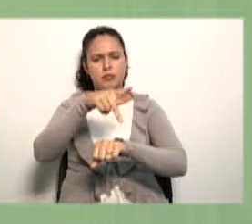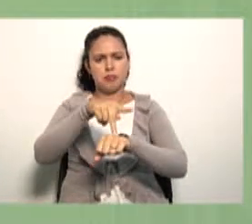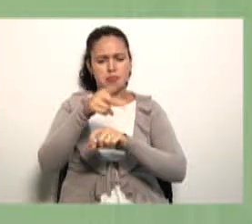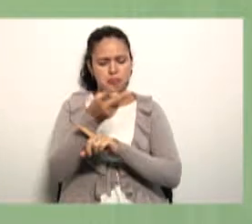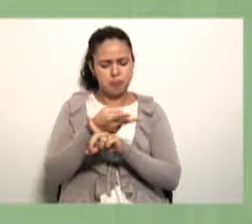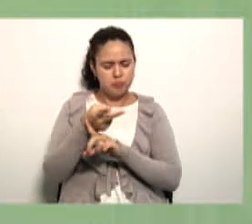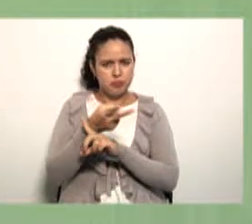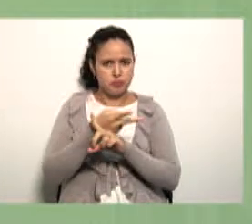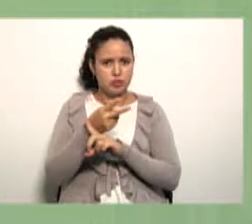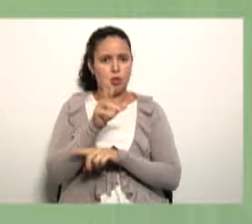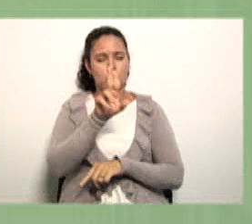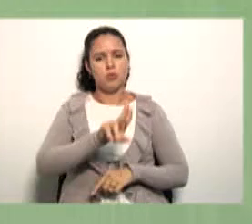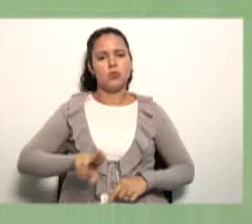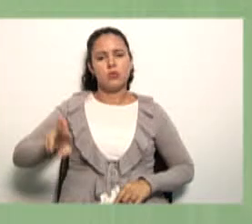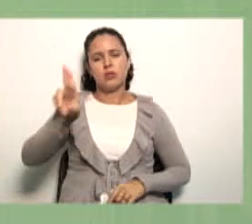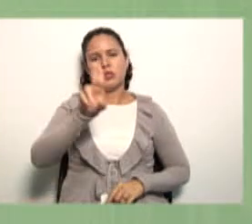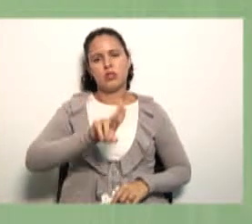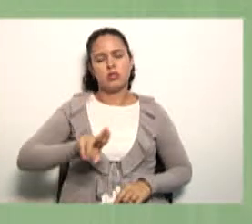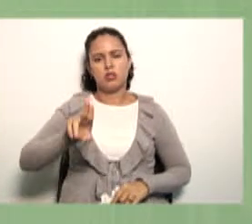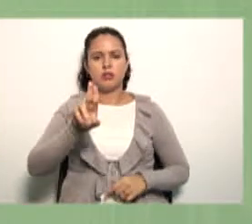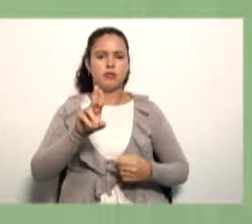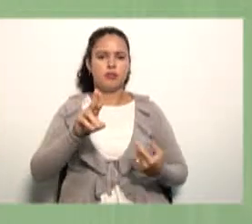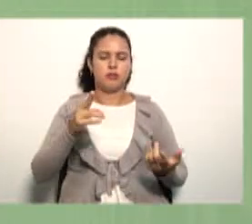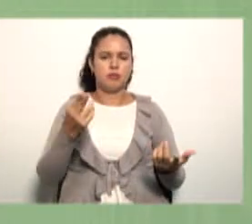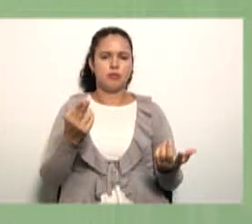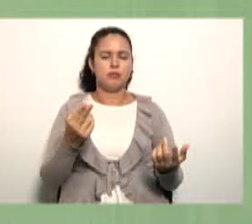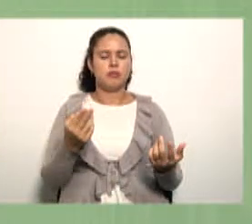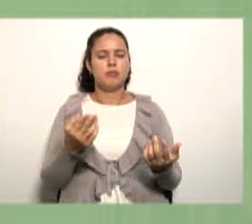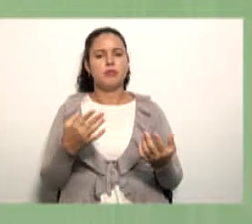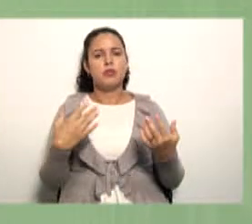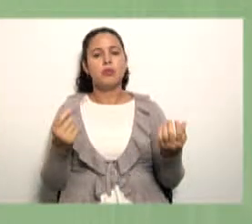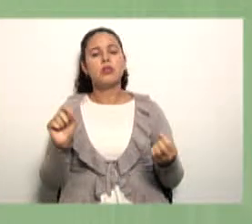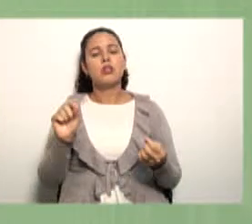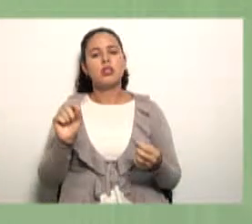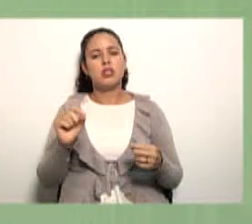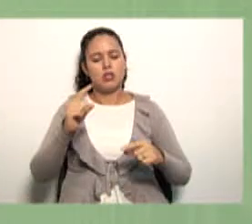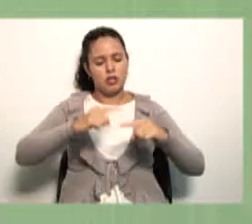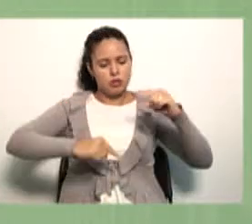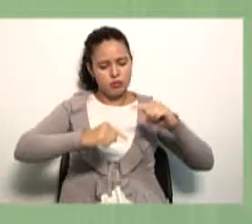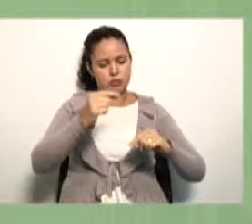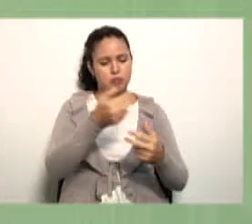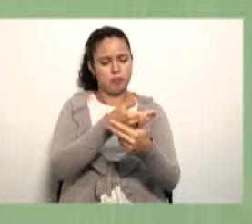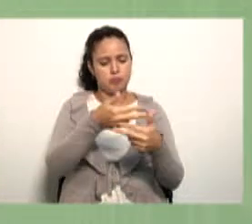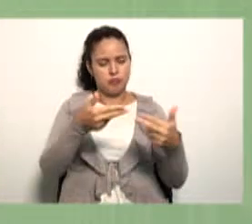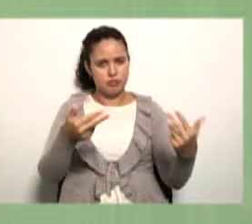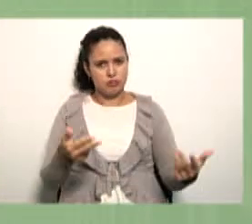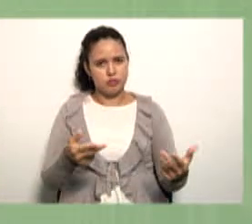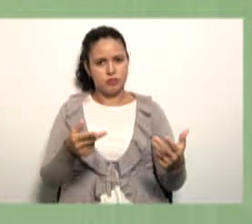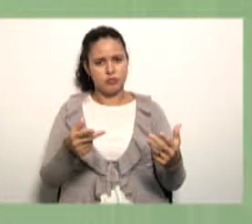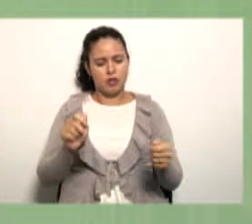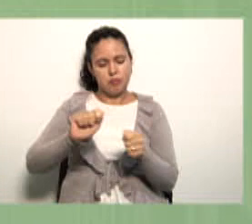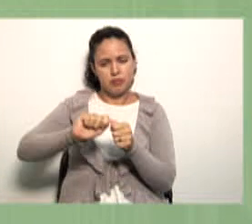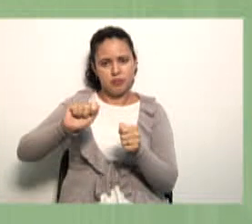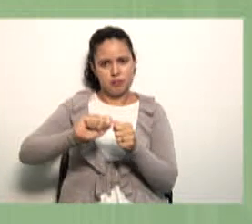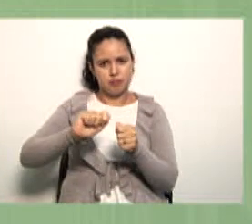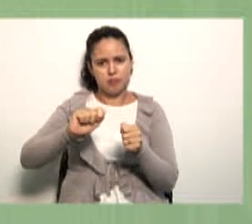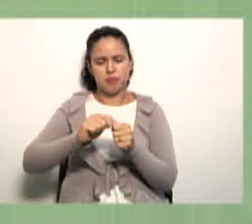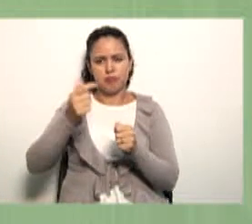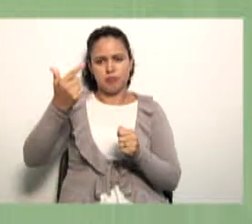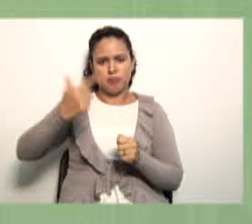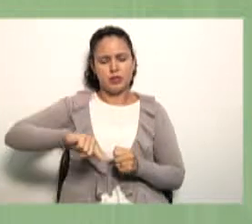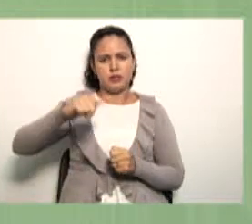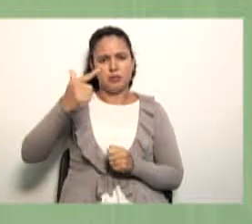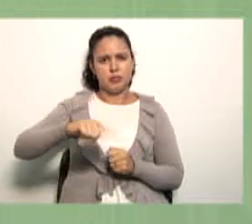tão eficientemente quanto possível, a fim de produzir o máximo de bens e serviços